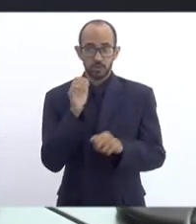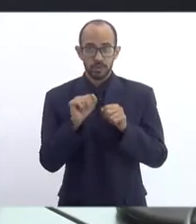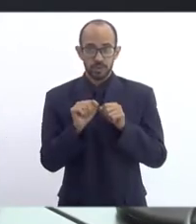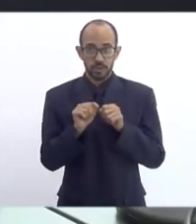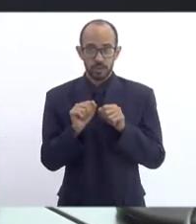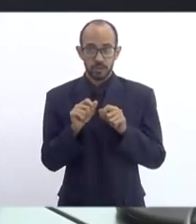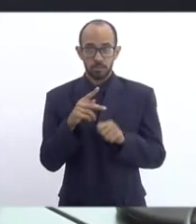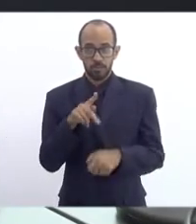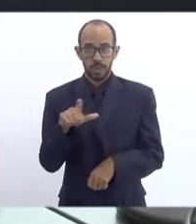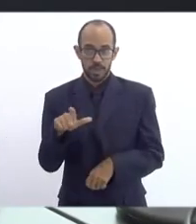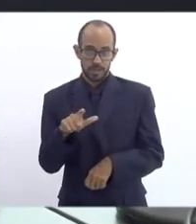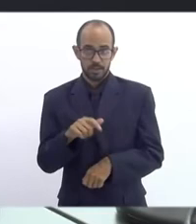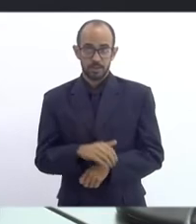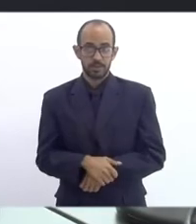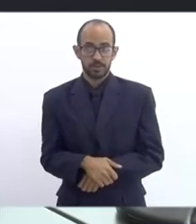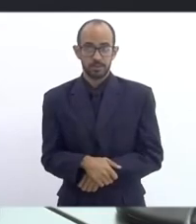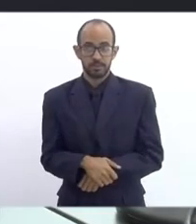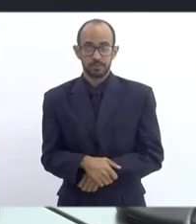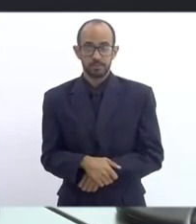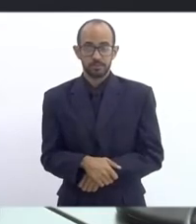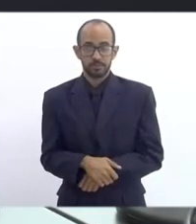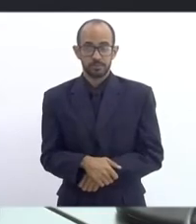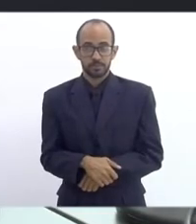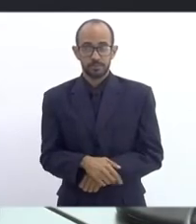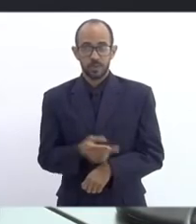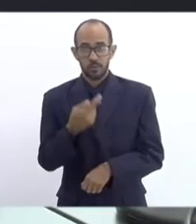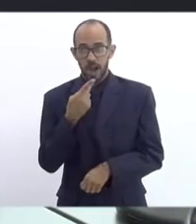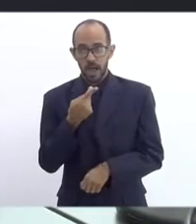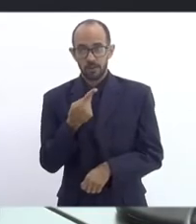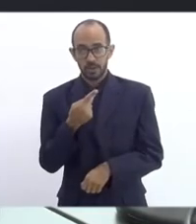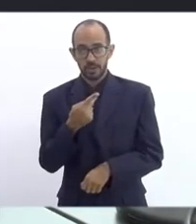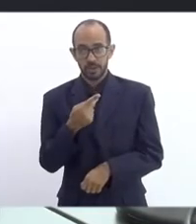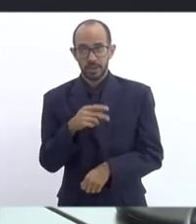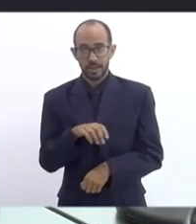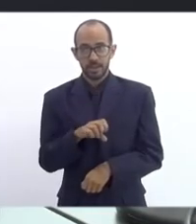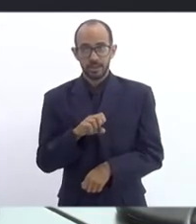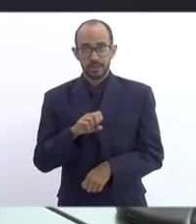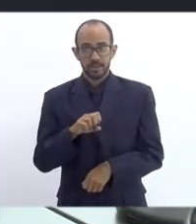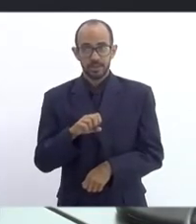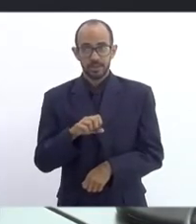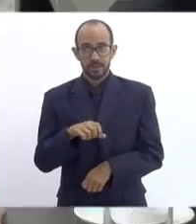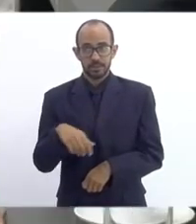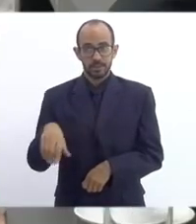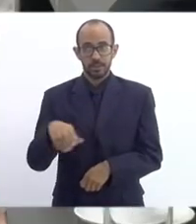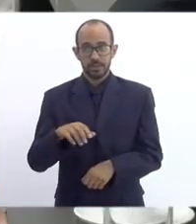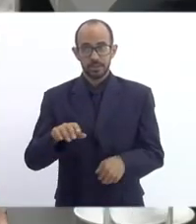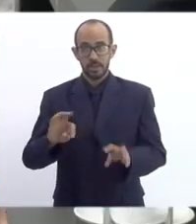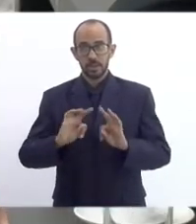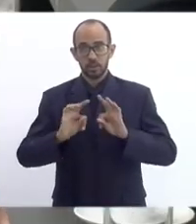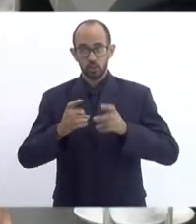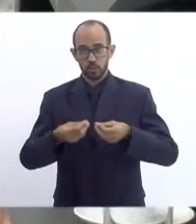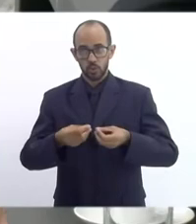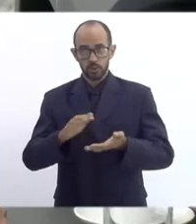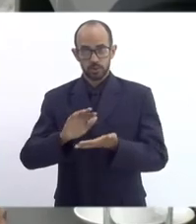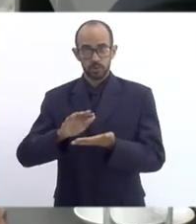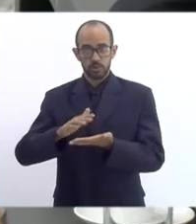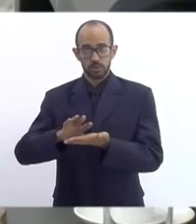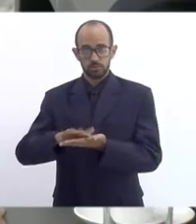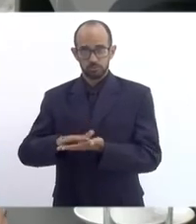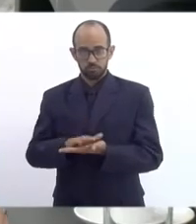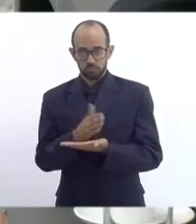um projeto que assambarcaria todas as escolas de samba do estado do Rio de Janeiro.